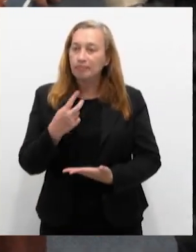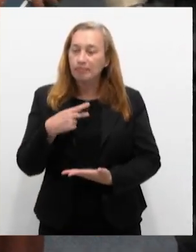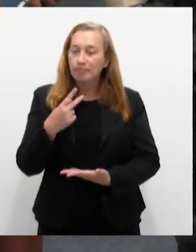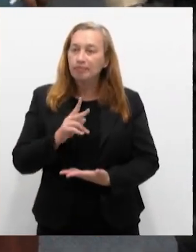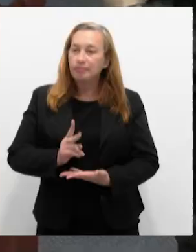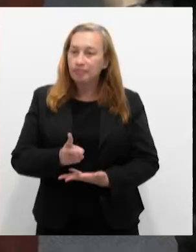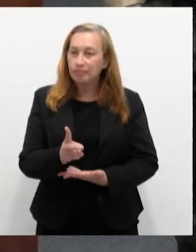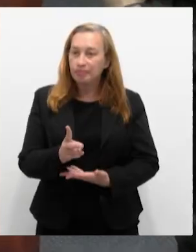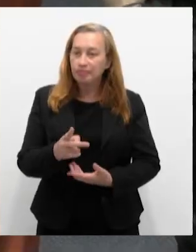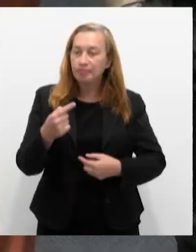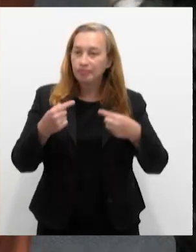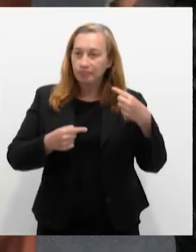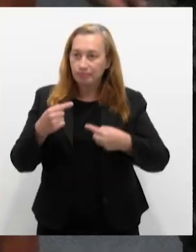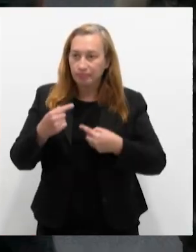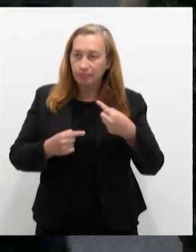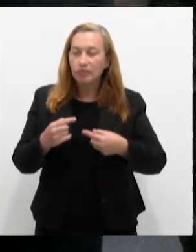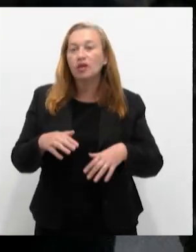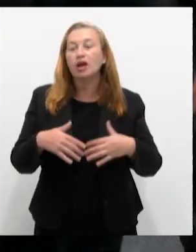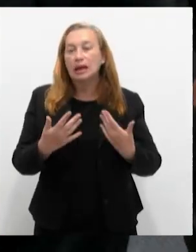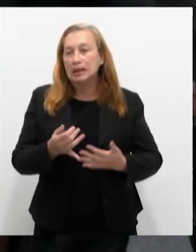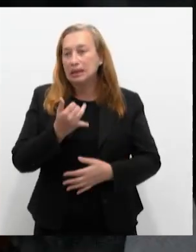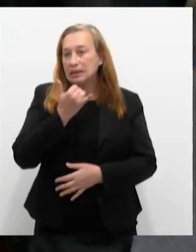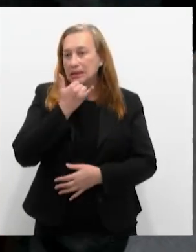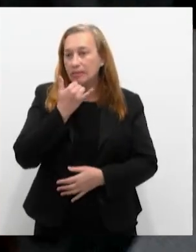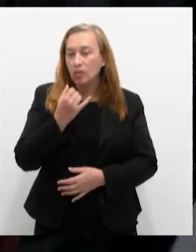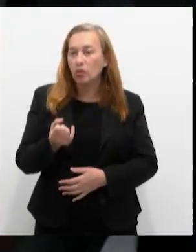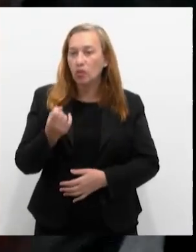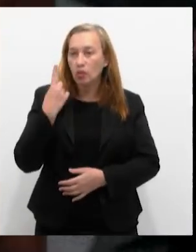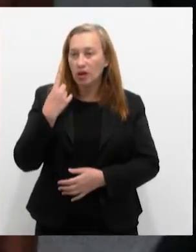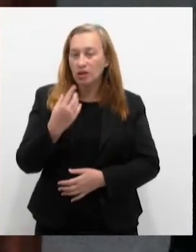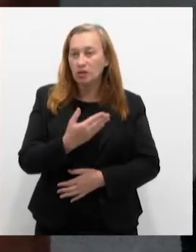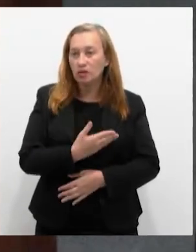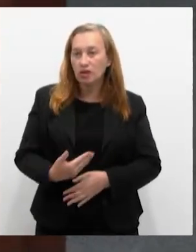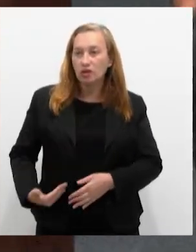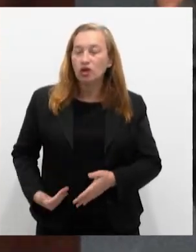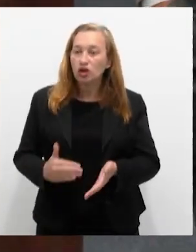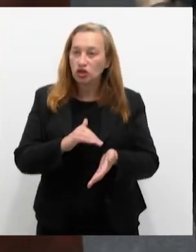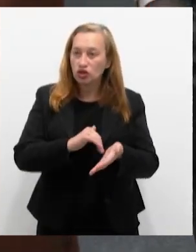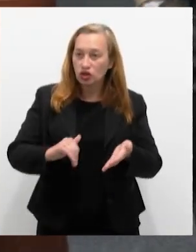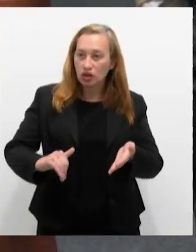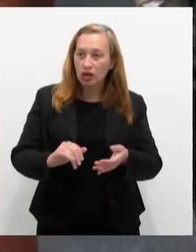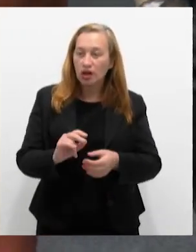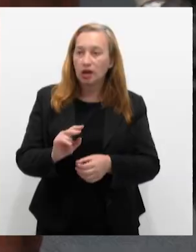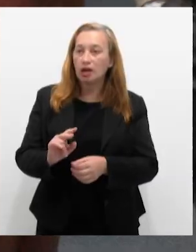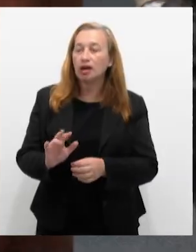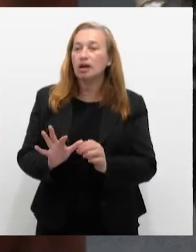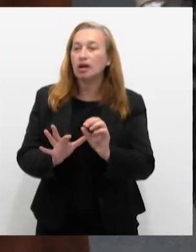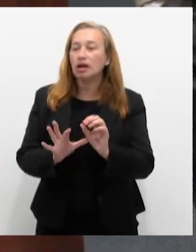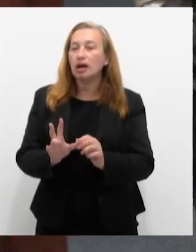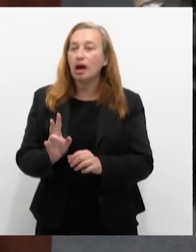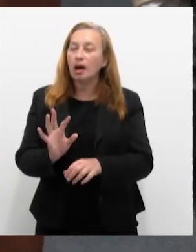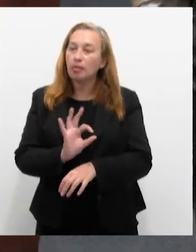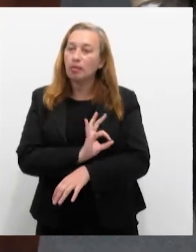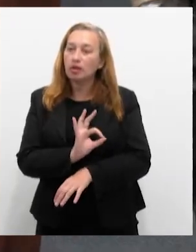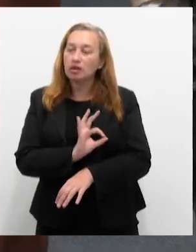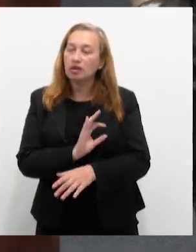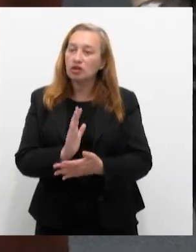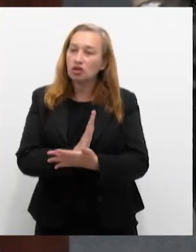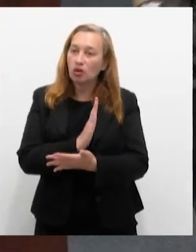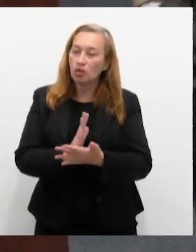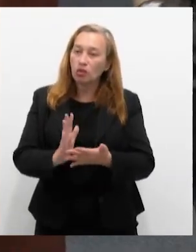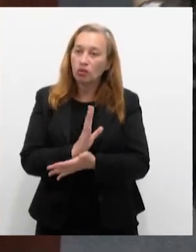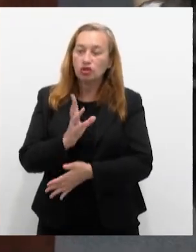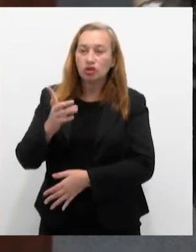debates, inclusive quando o ex-governador ameaçou retirar a segurança de alguns deputados, a gente sempre se posicionou